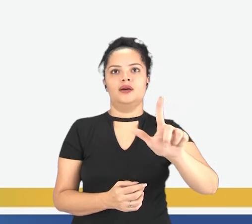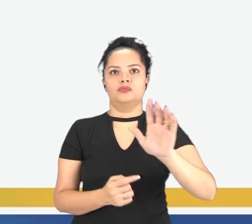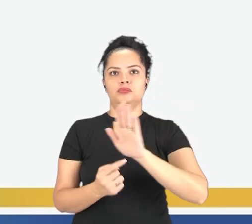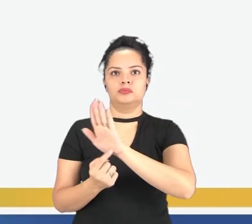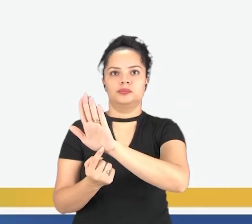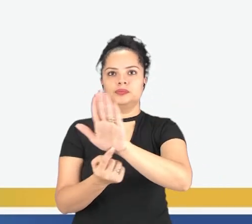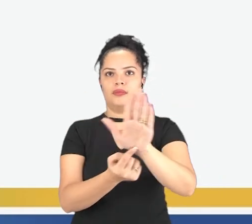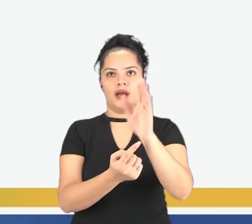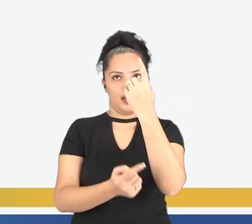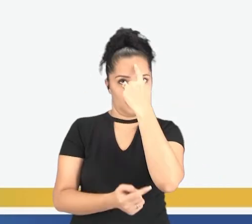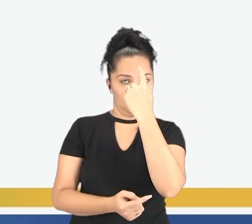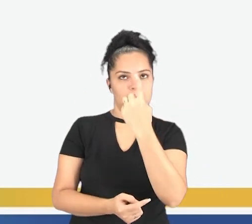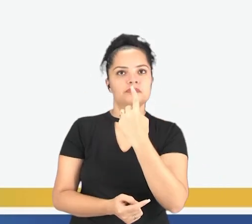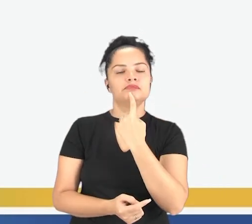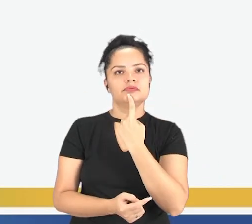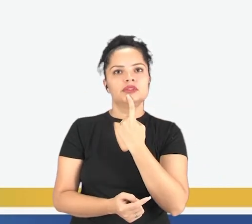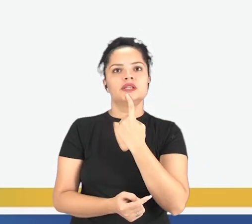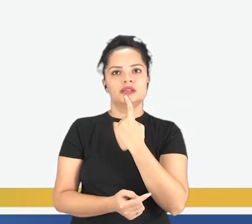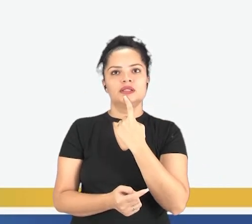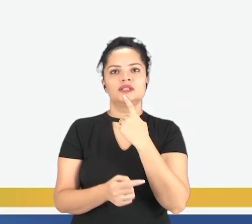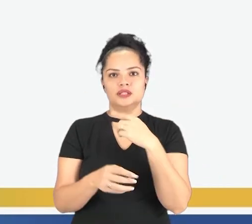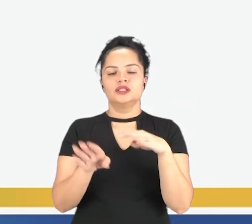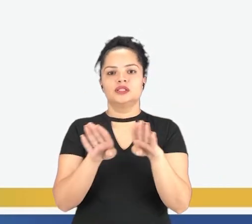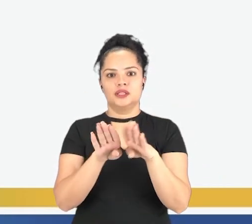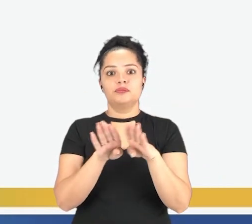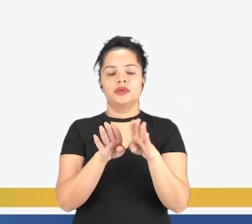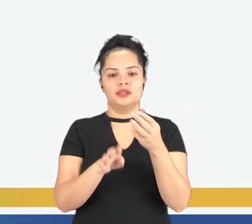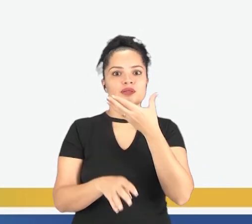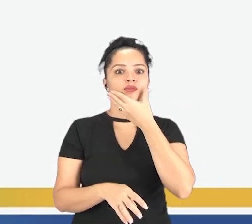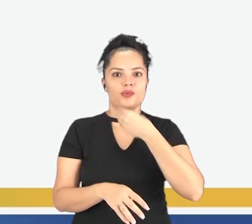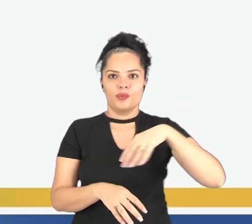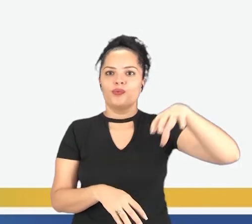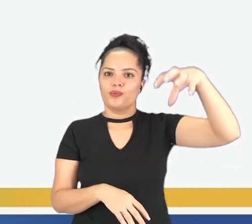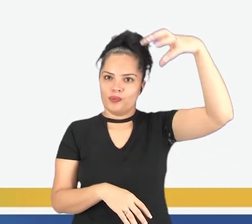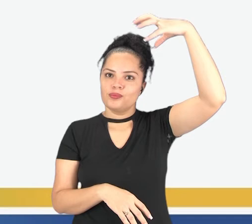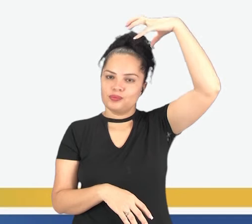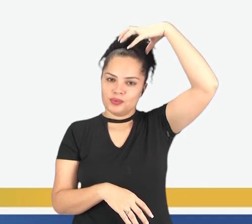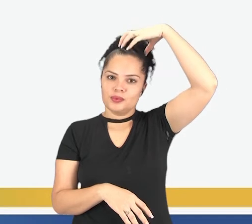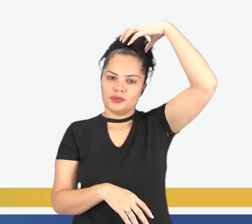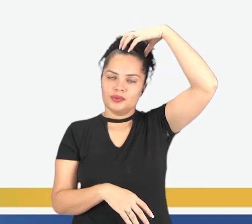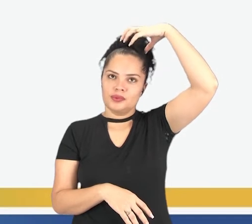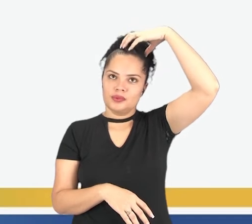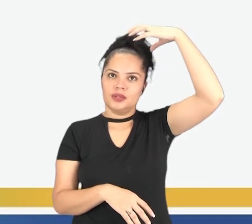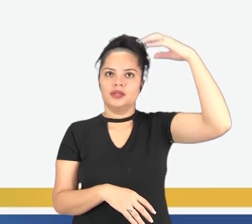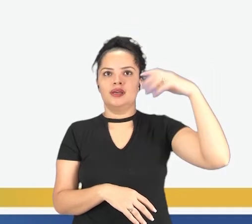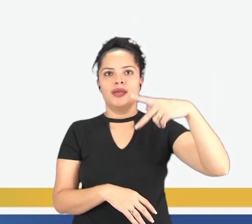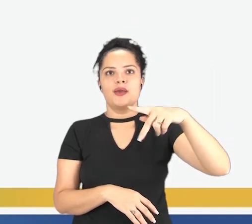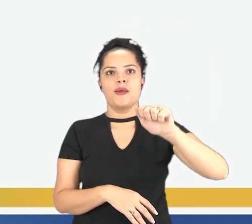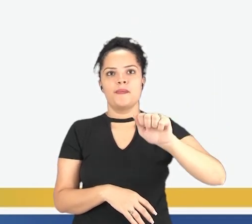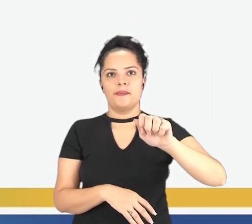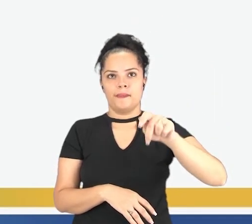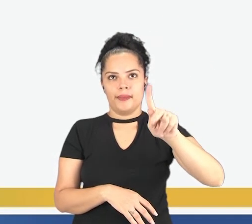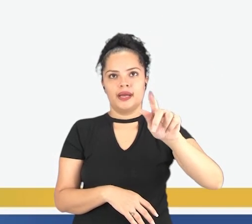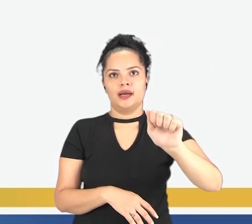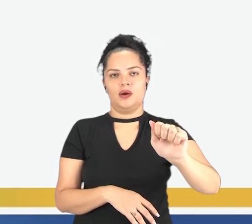683 depois de Cristo, que também era uma cidade, né? Foi o governante do estado maia de Pakal, cuja sede era a cidade de Palenque.